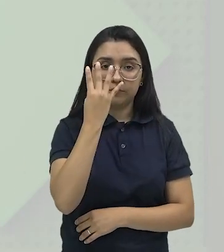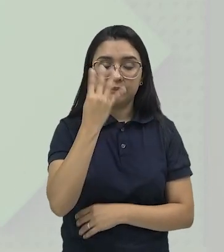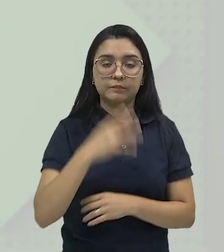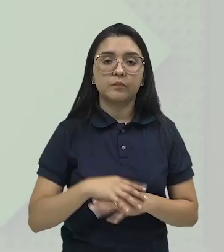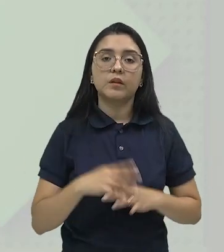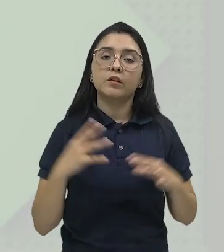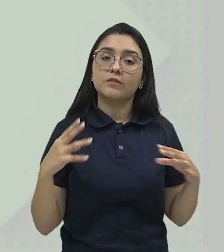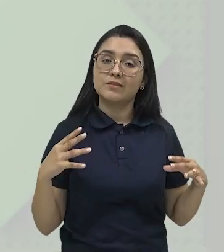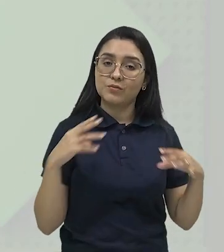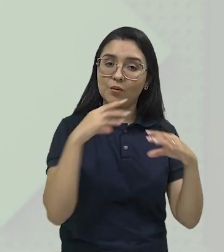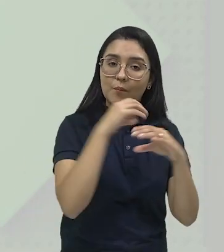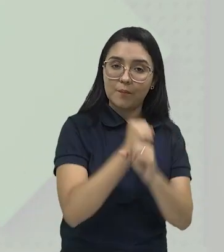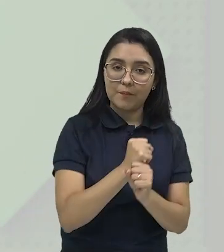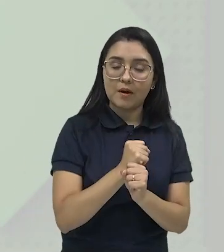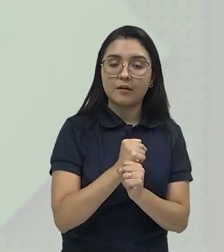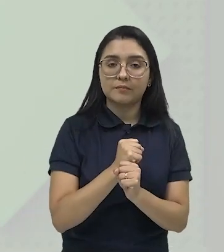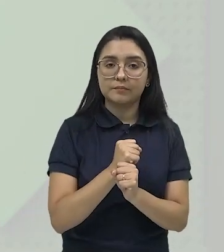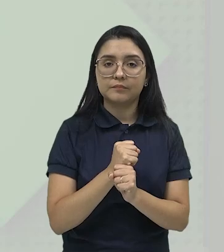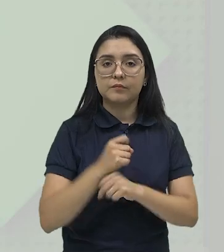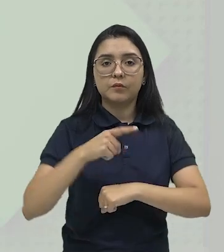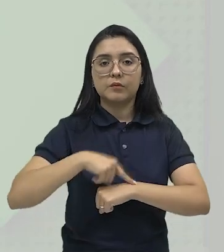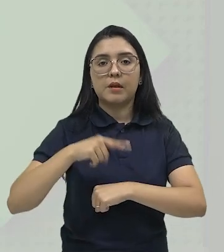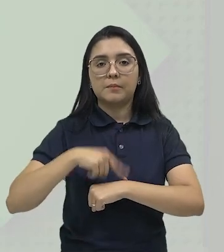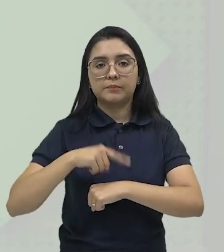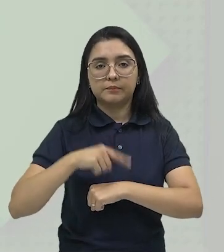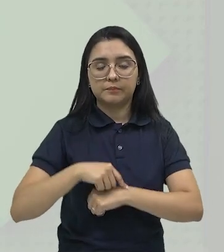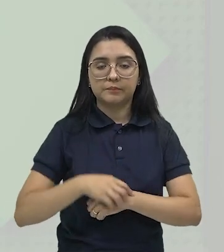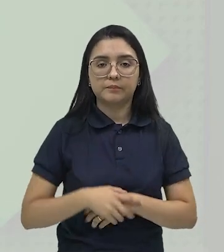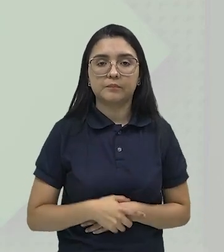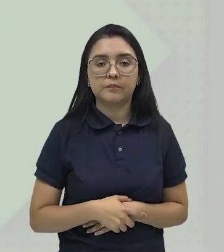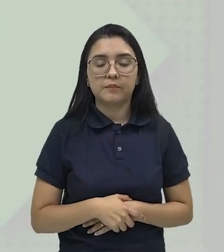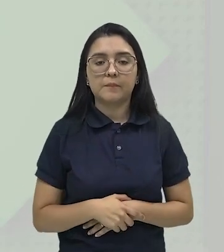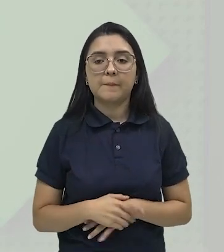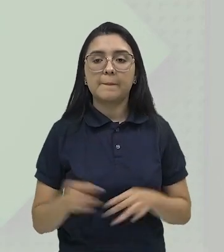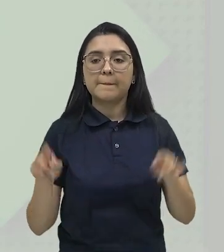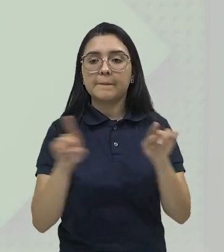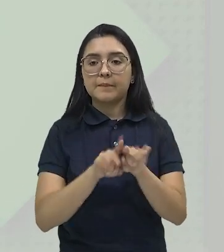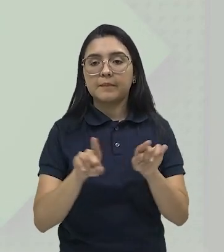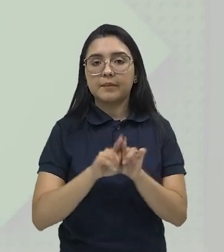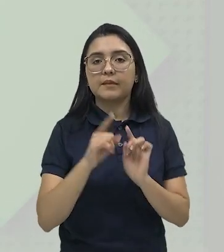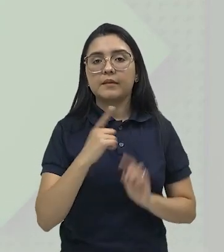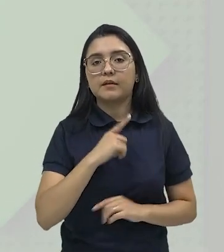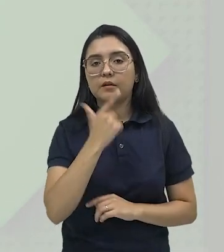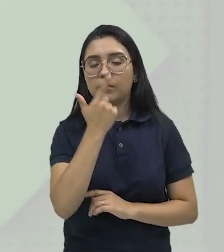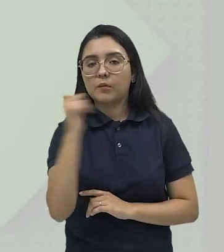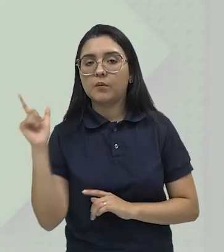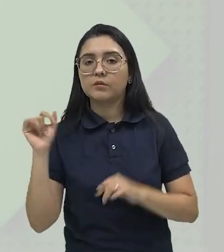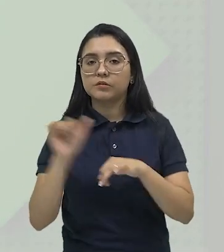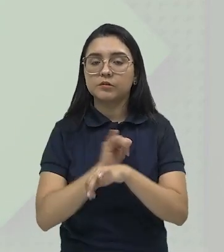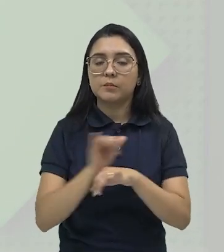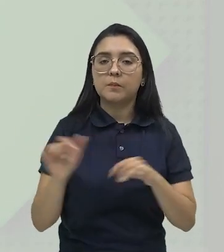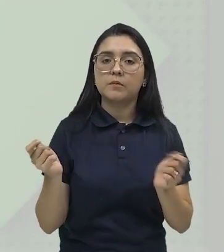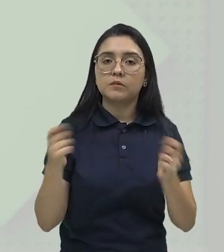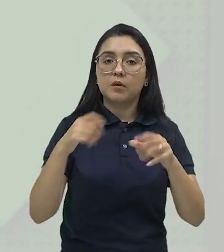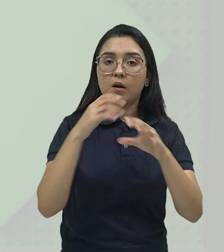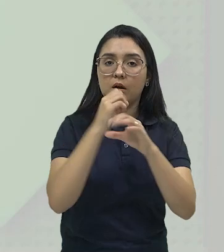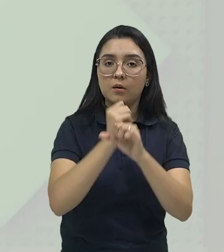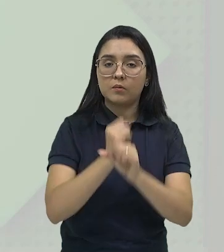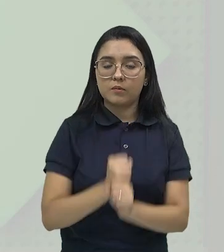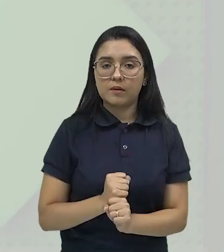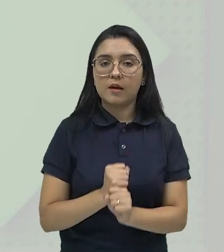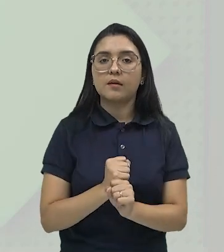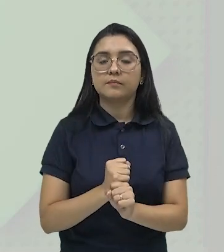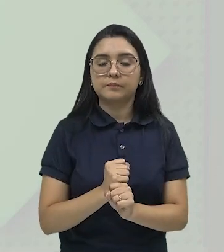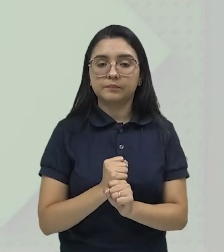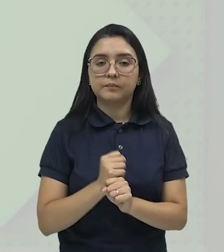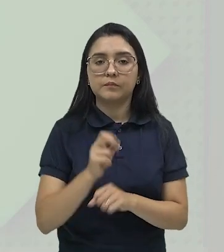vai somar essa variação de tempo, tá? Existe uma outra maneira também da gente calcular essa